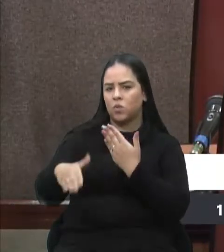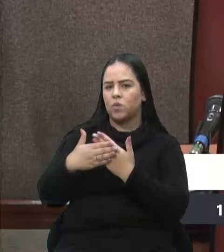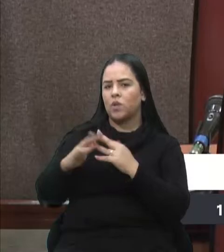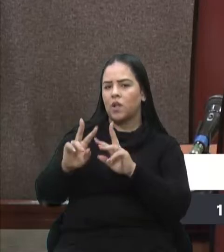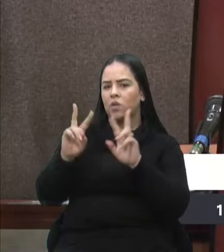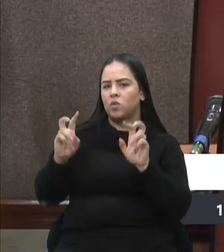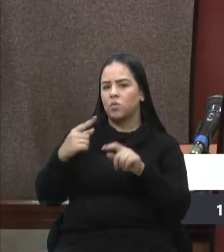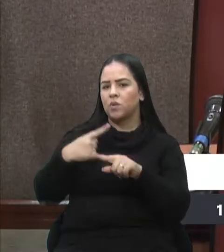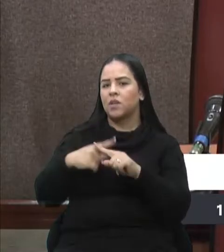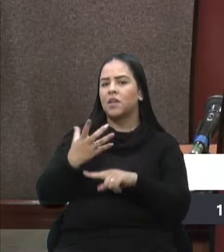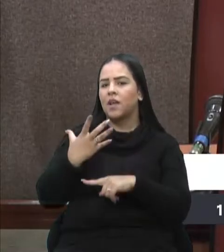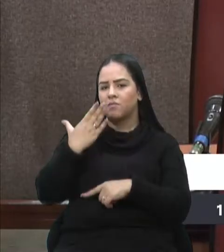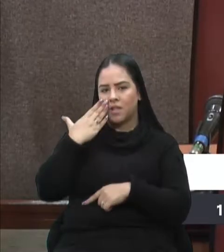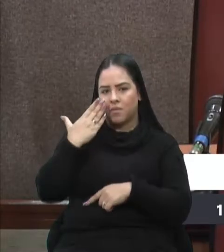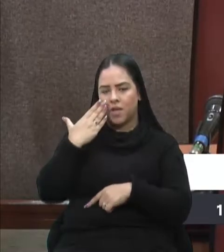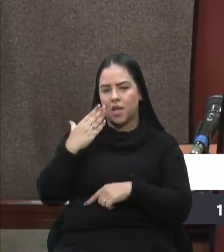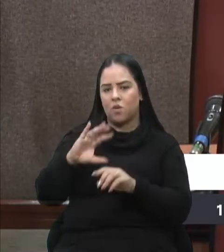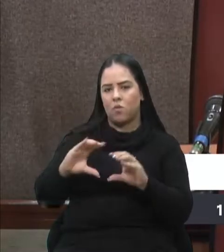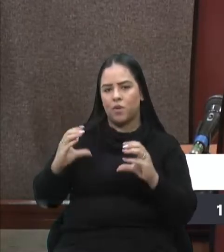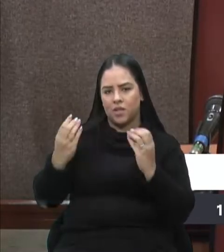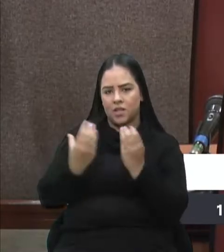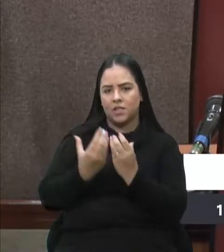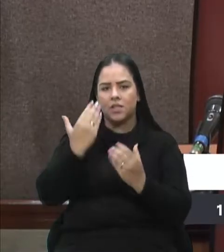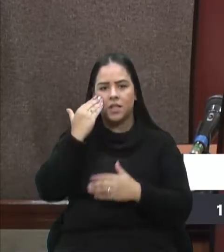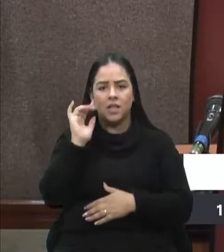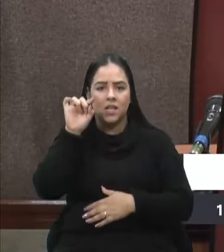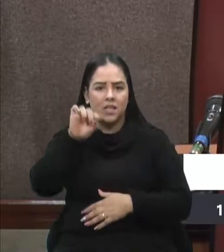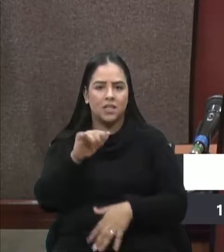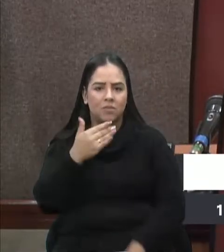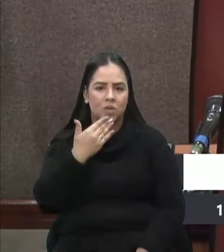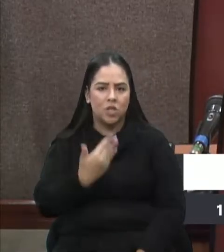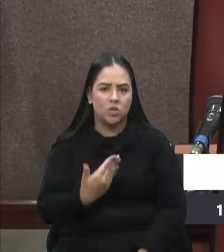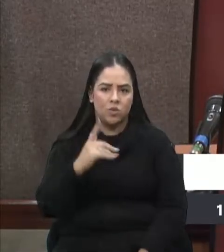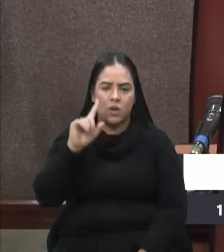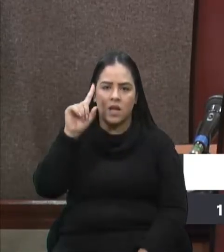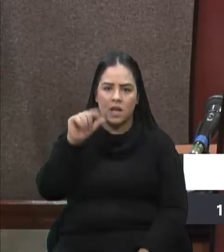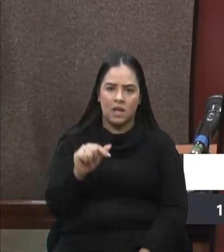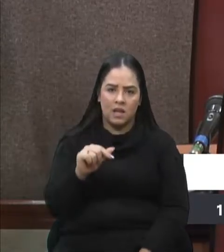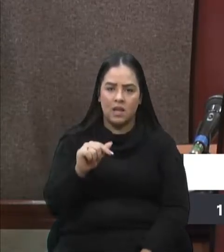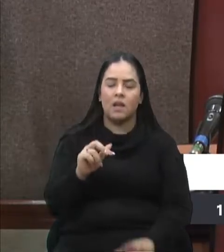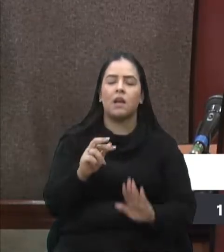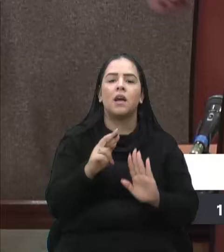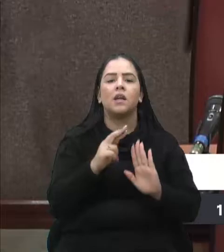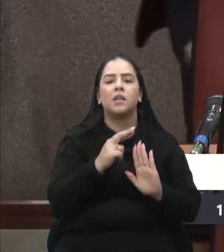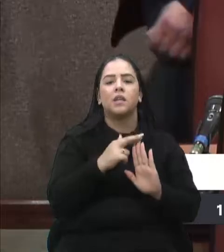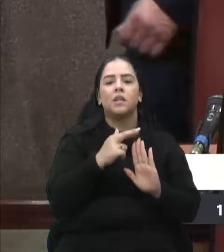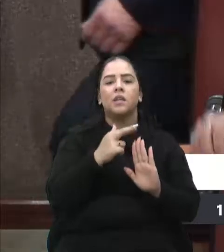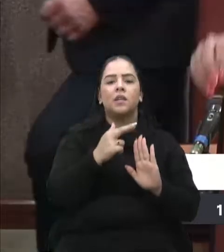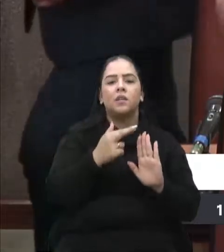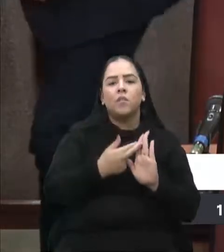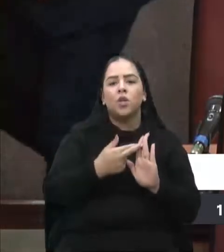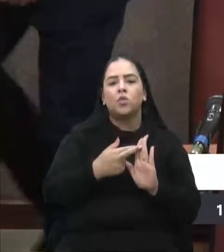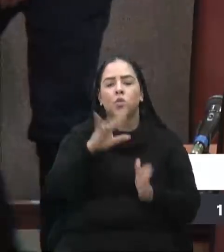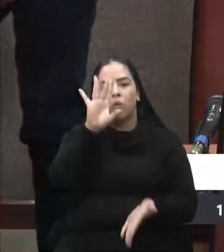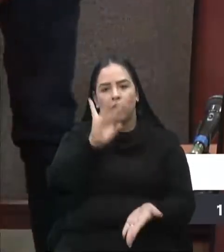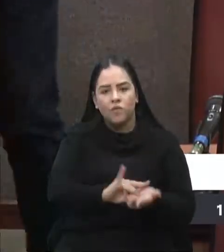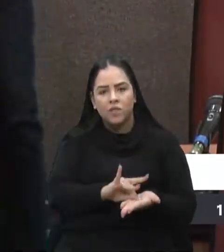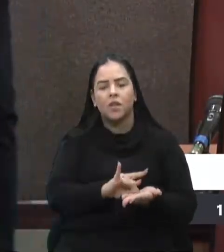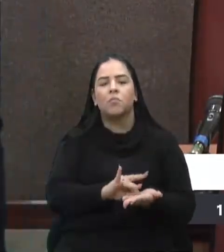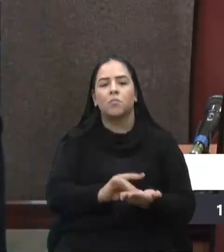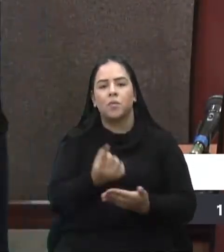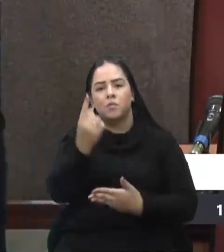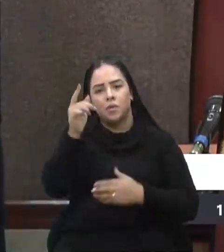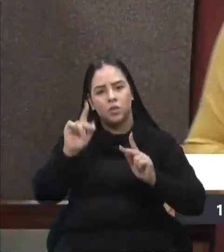a comunidade entenda que esse pedido de informações é um requerimento que é oficial. Então, alguém vai ter que